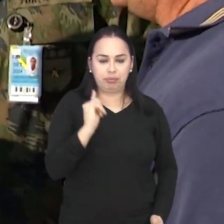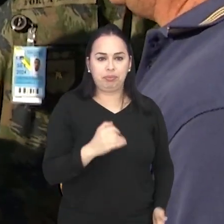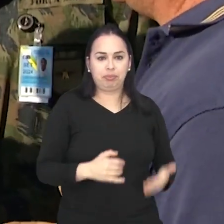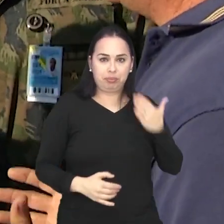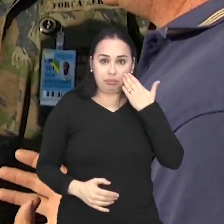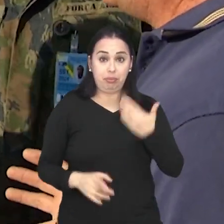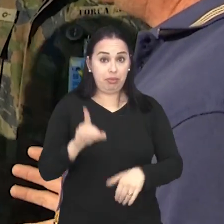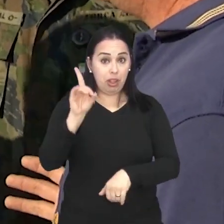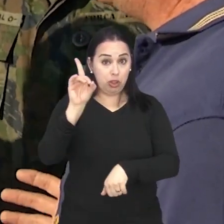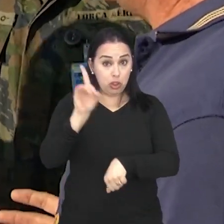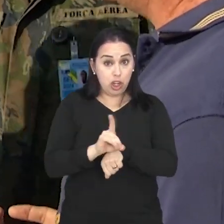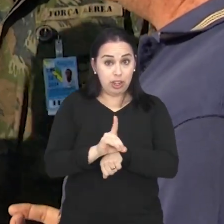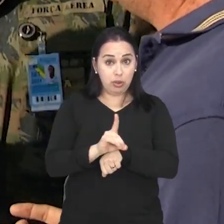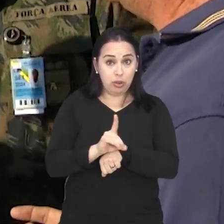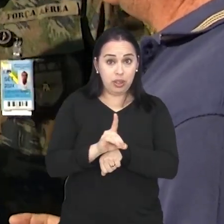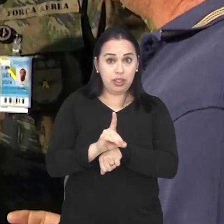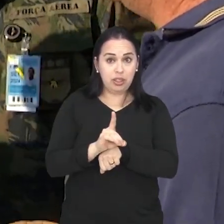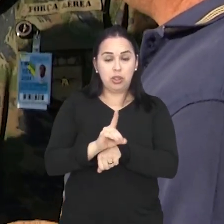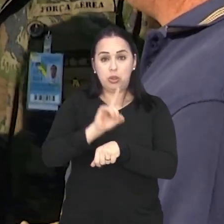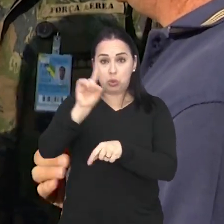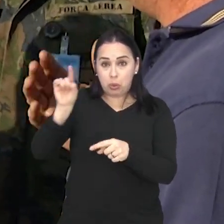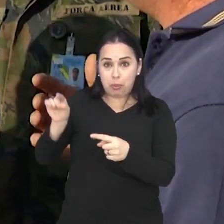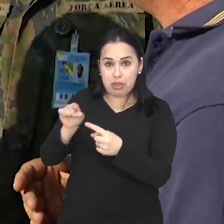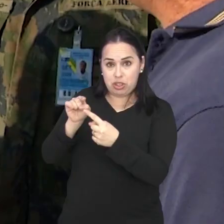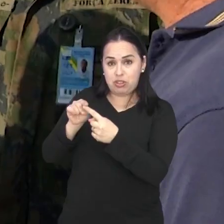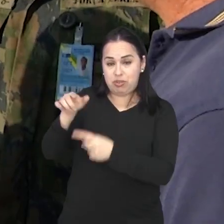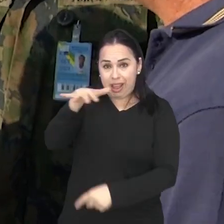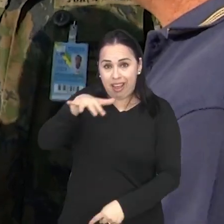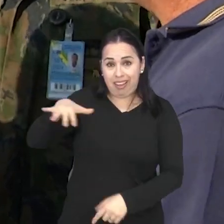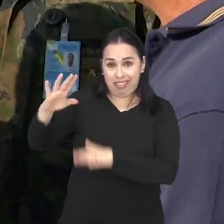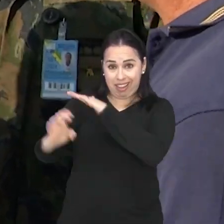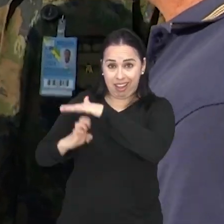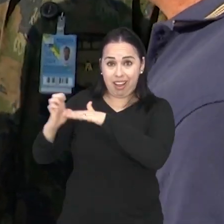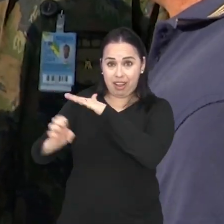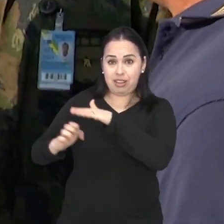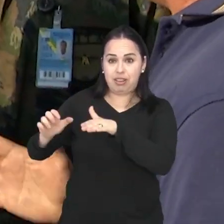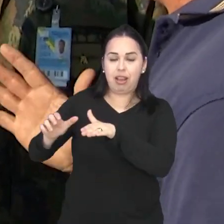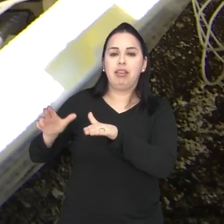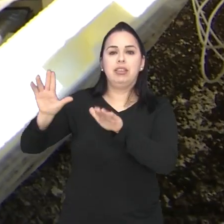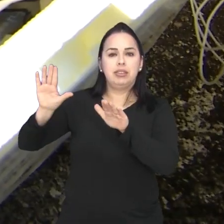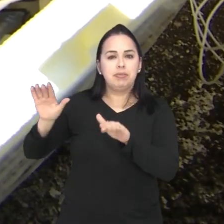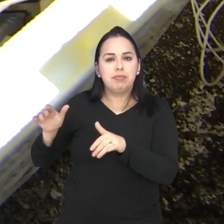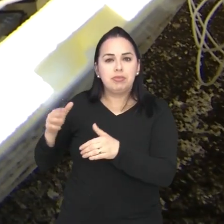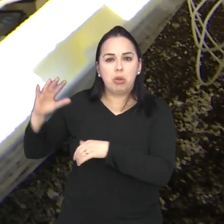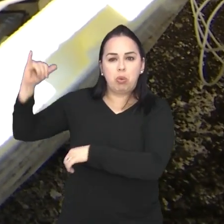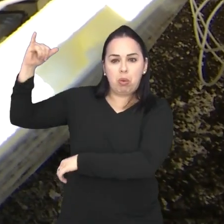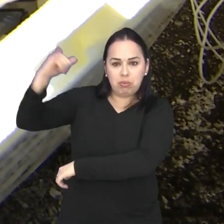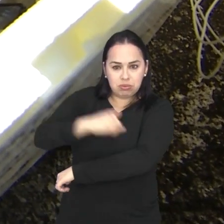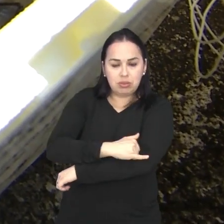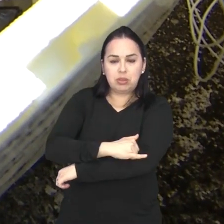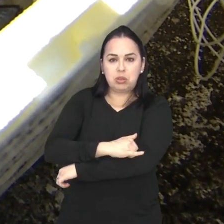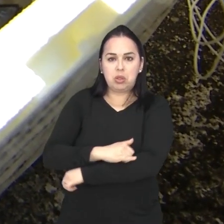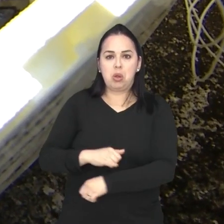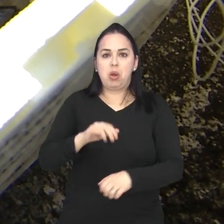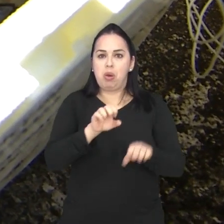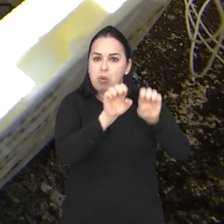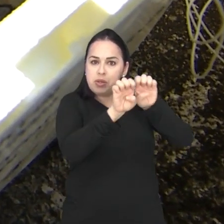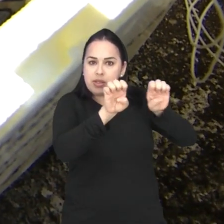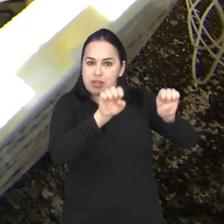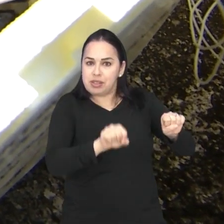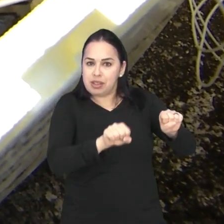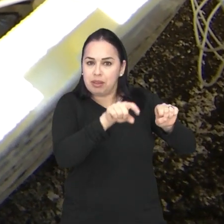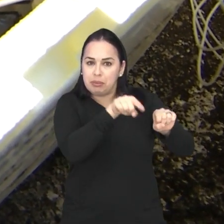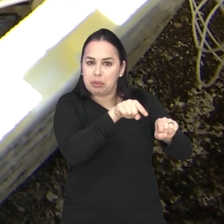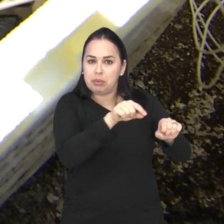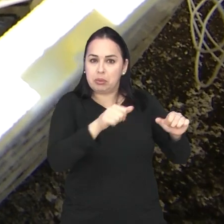Todd Musher, diretor de missão e engenharia de uma empresa do ramo da astronáutica, o sistema desenvolvido pelo Instituto